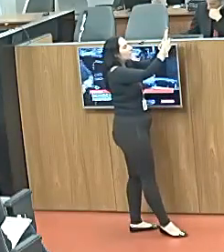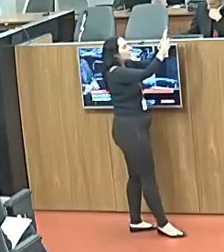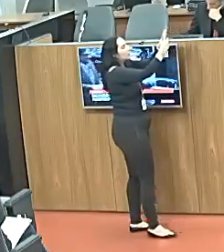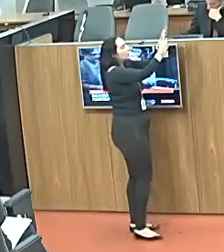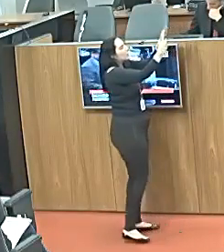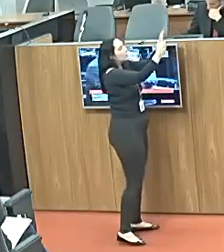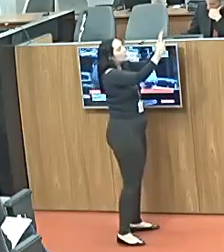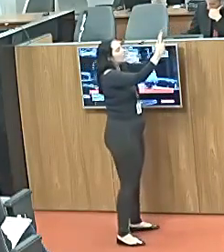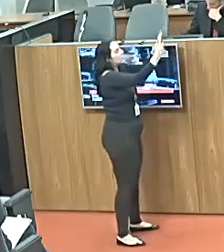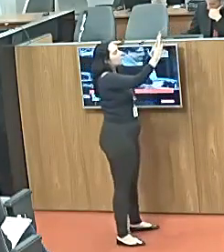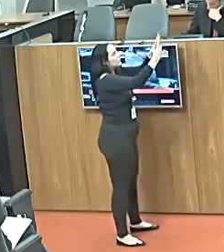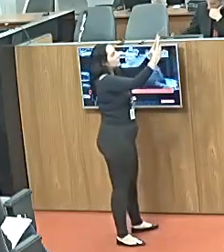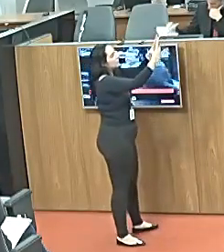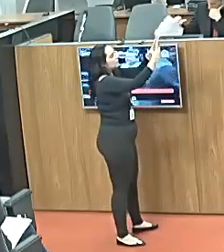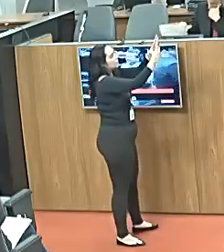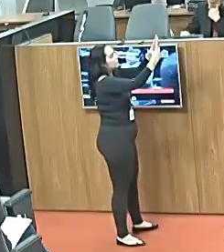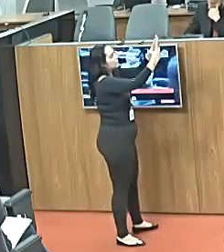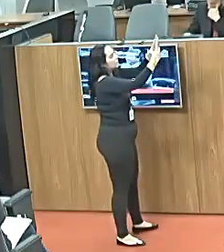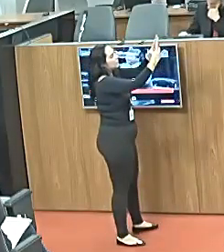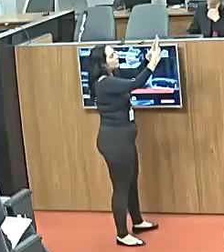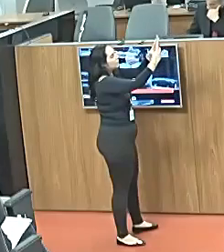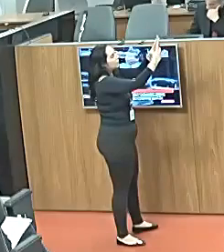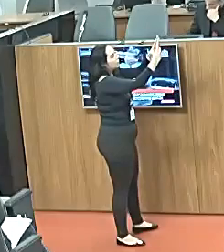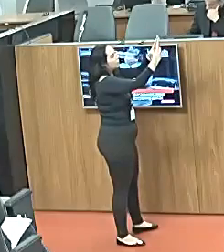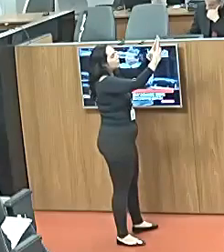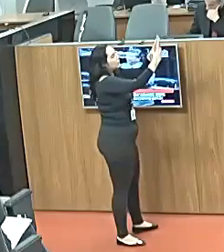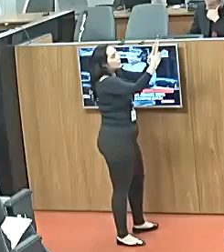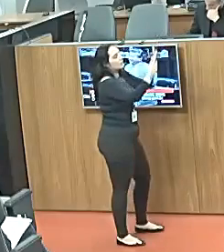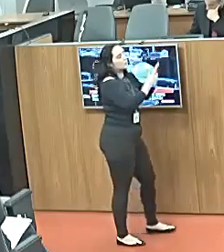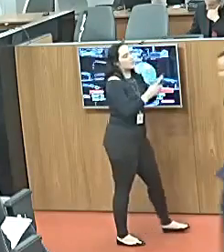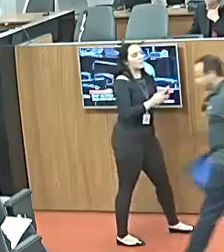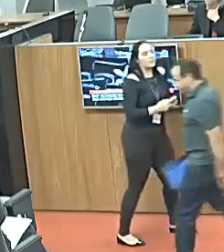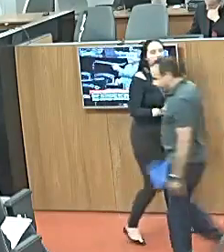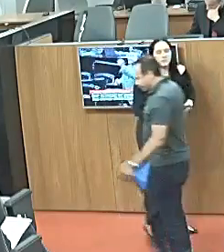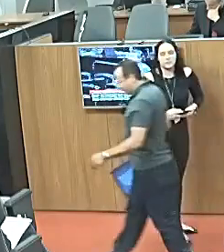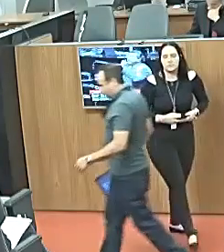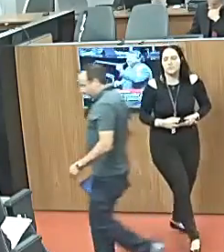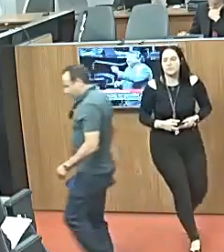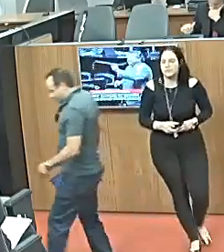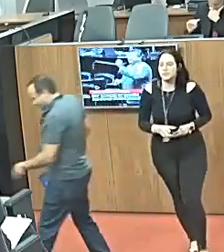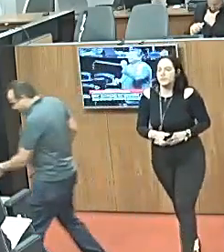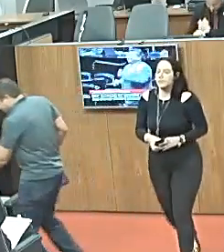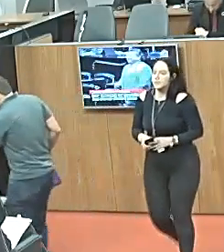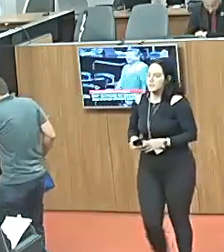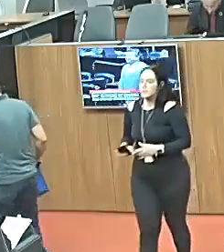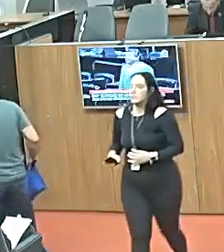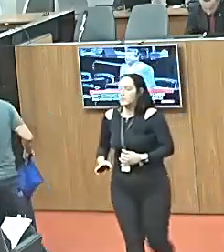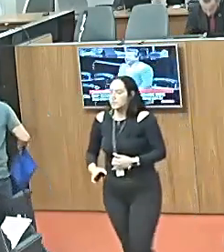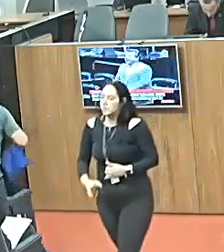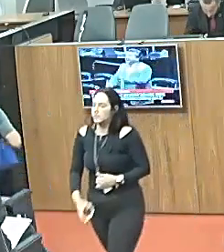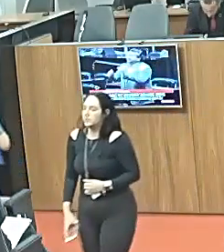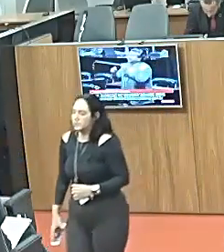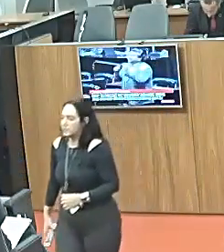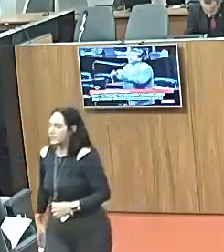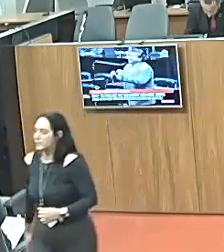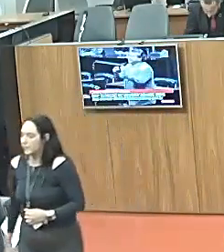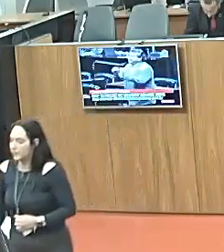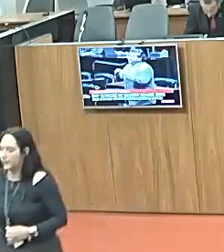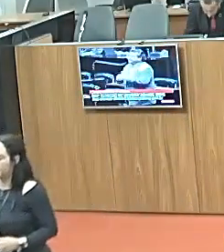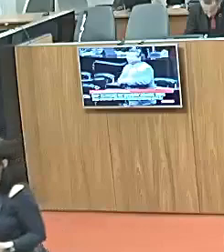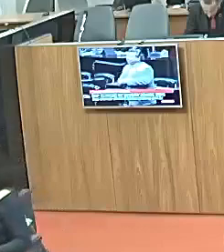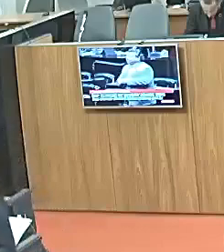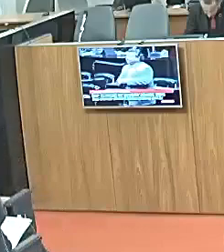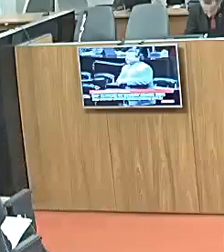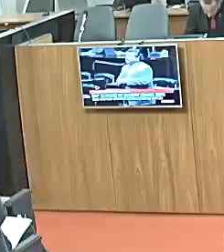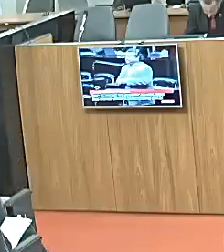proposto por nós tanto da comissão de segurança pública quanto da comissão de administração pública da qual sou membro efetivo e da comissão de